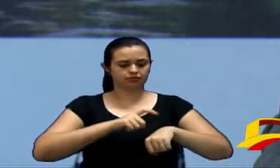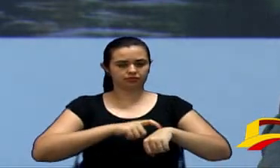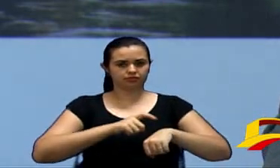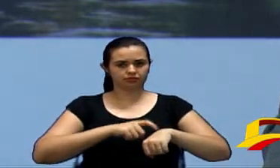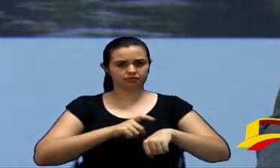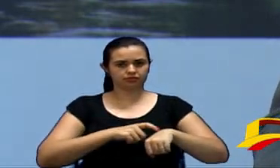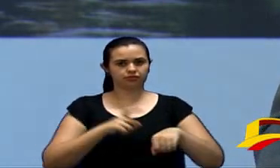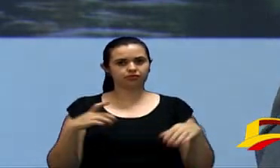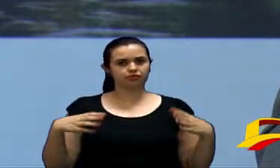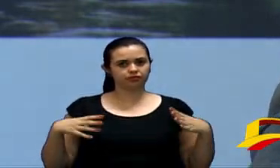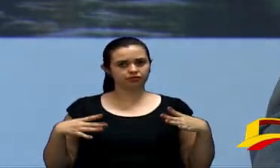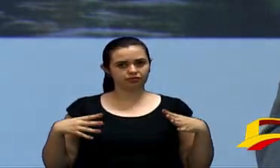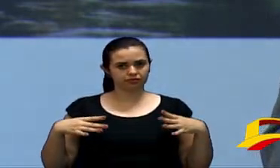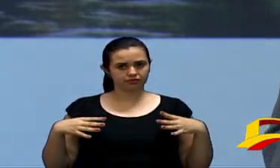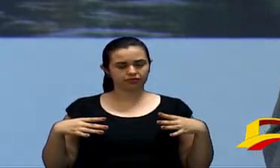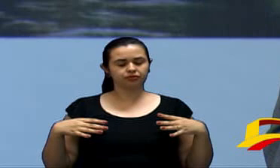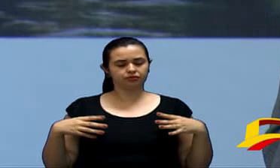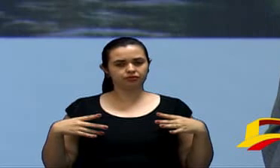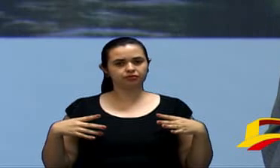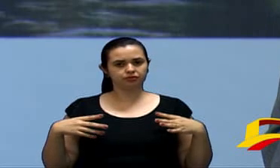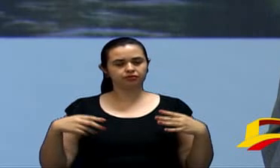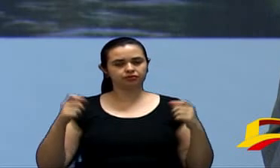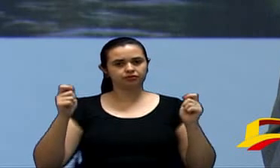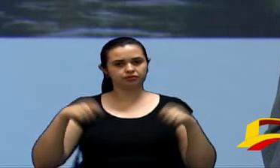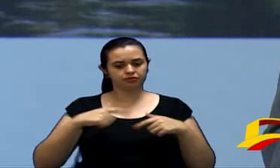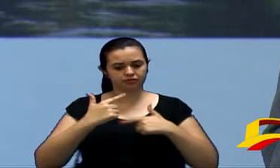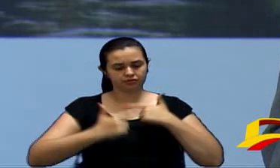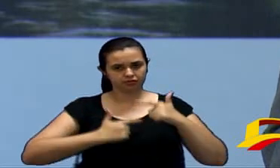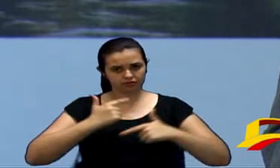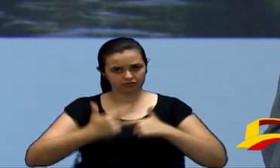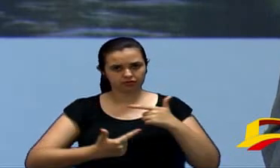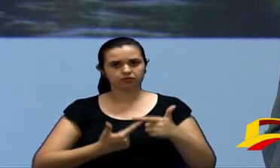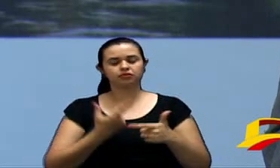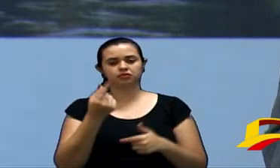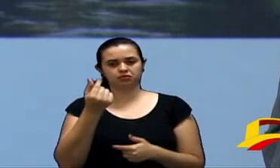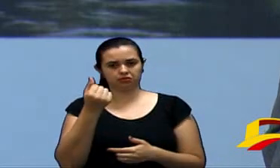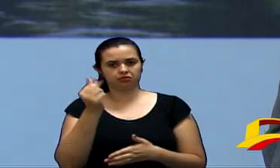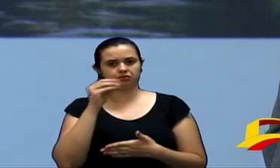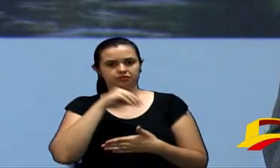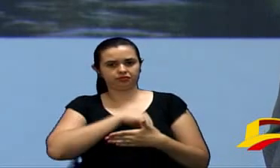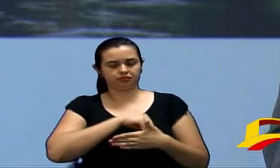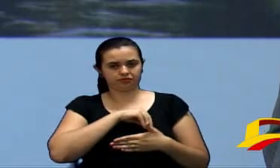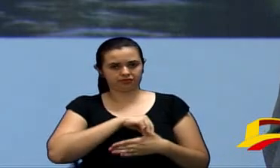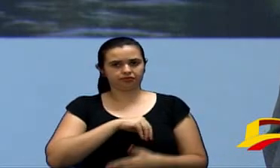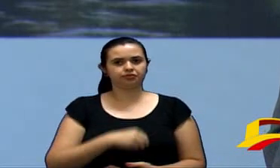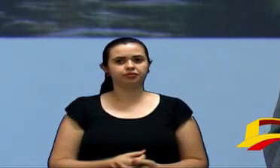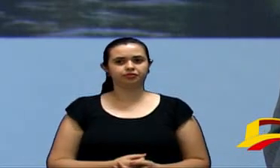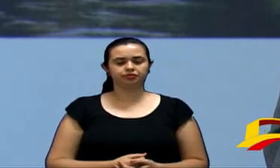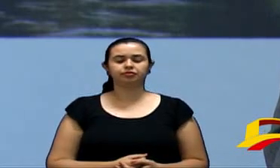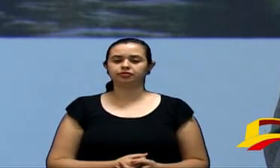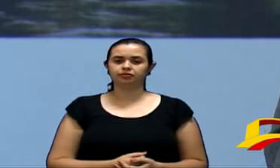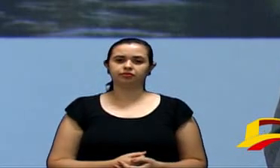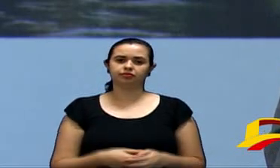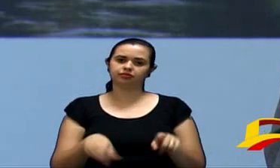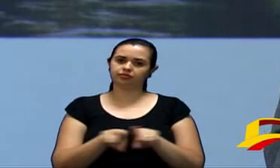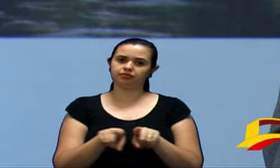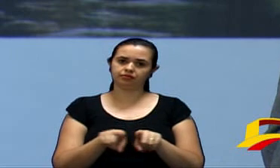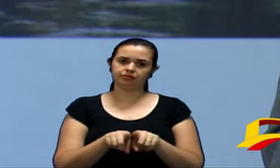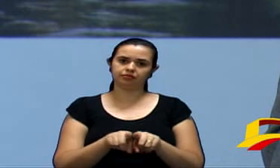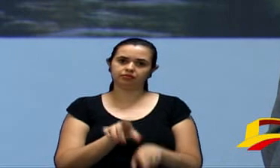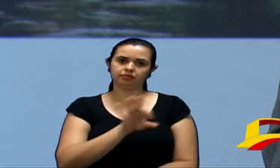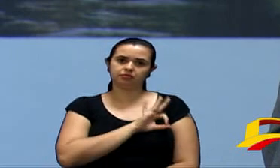remunerados. Daí, no parágrafo único, coloca cada policial militar poderá exercer, no